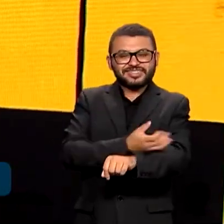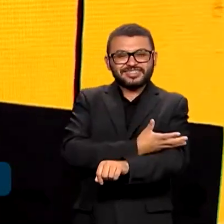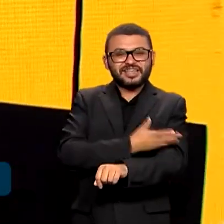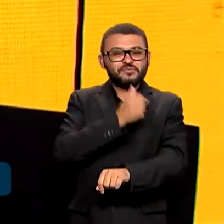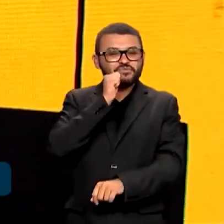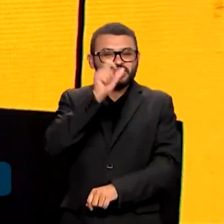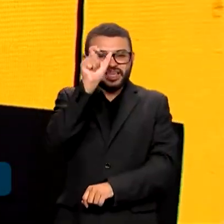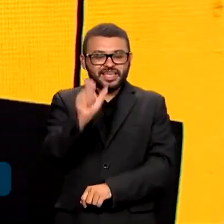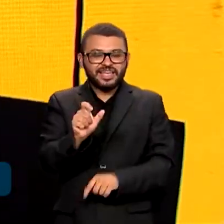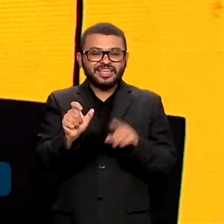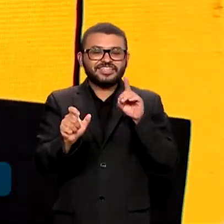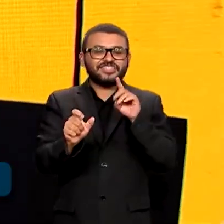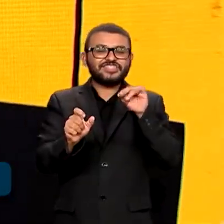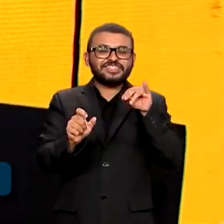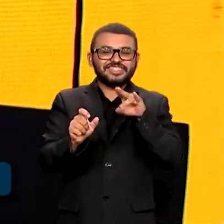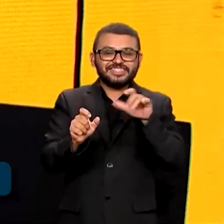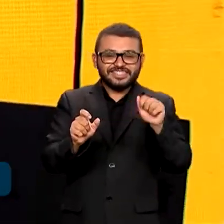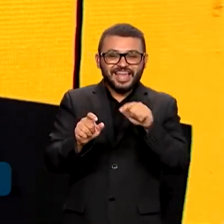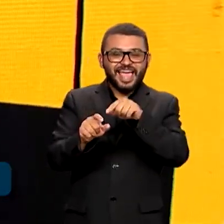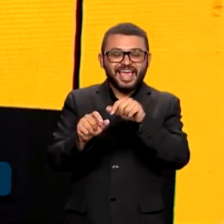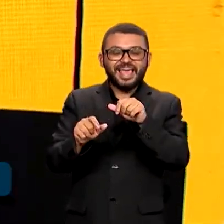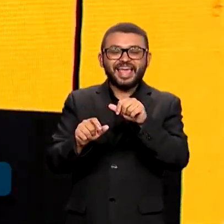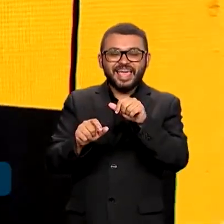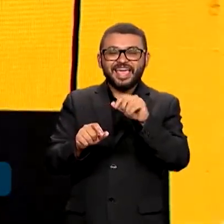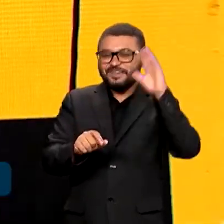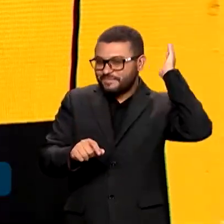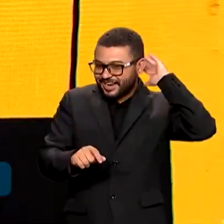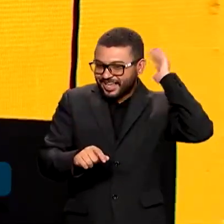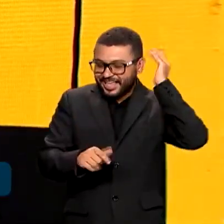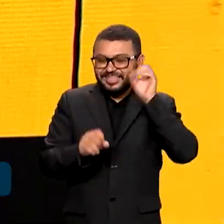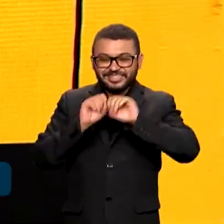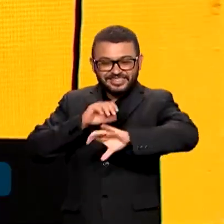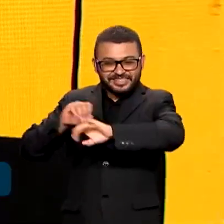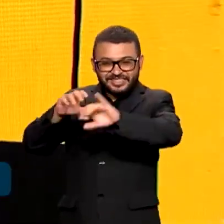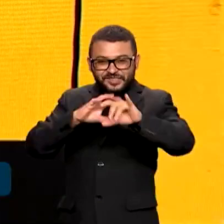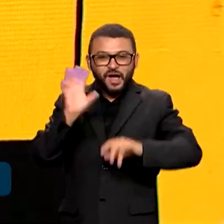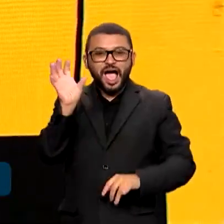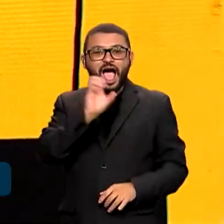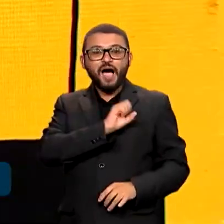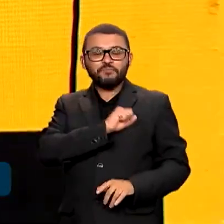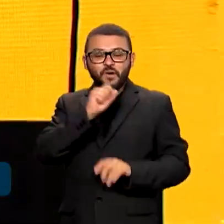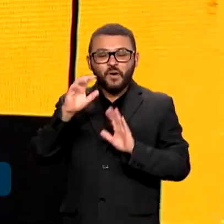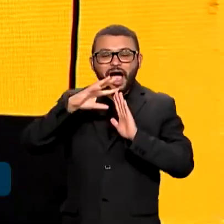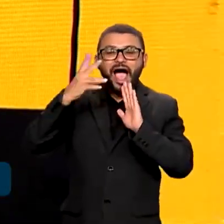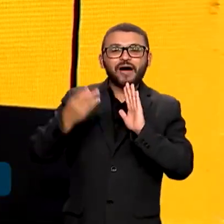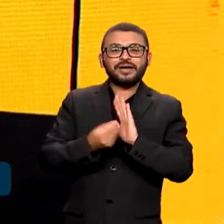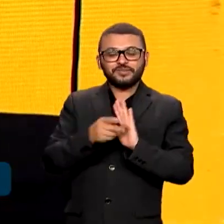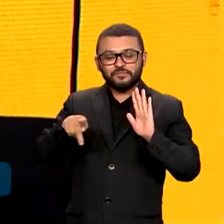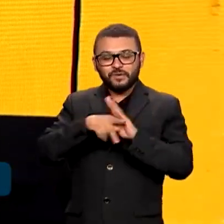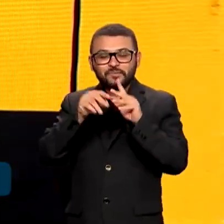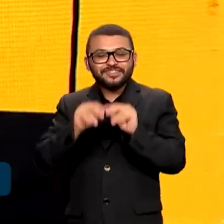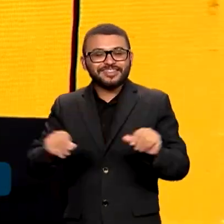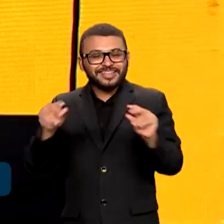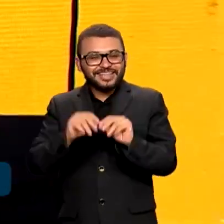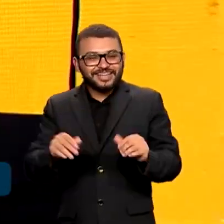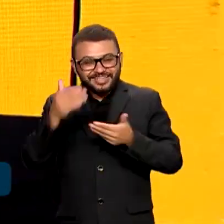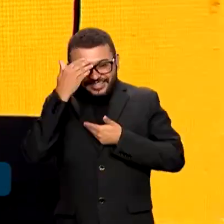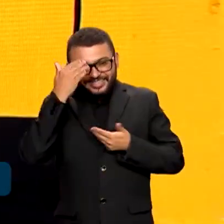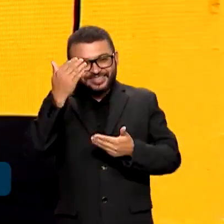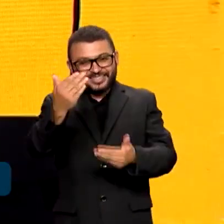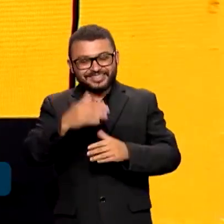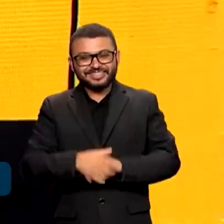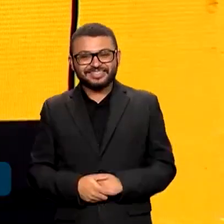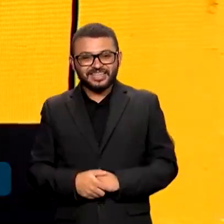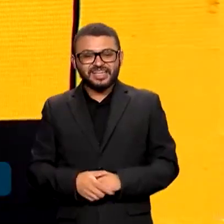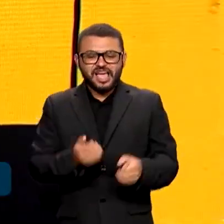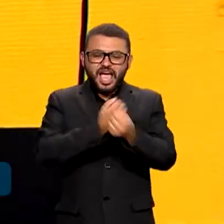essa cabocla paraense, deu uma aula aqui de amor pela Amazônia e pela sua terra. Quero abraçar todos